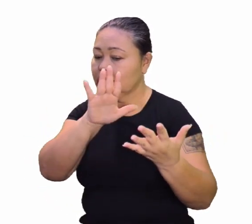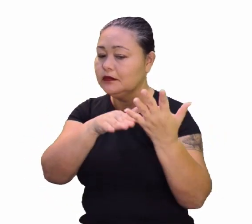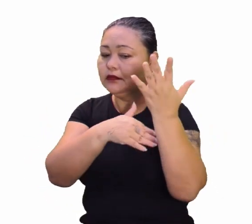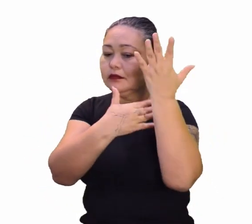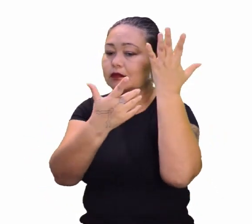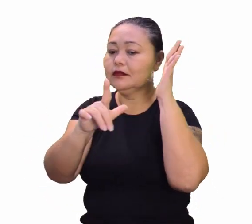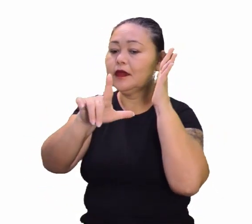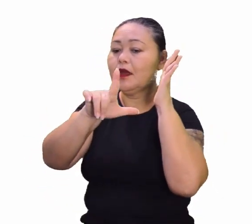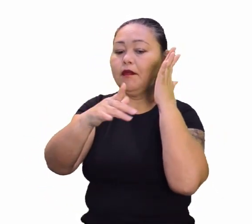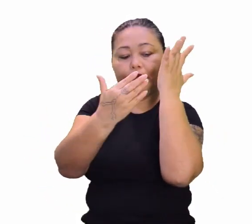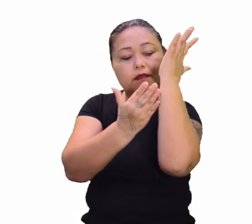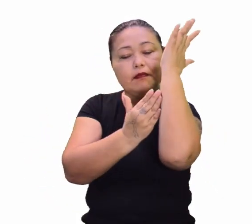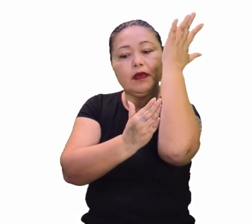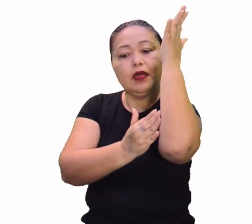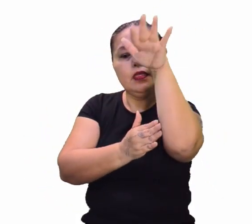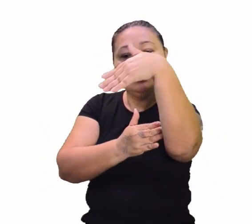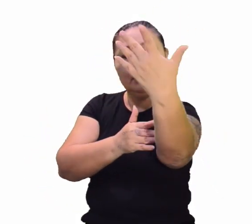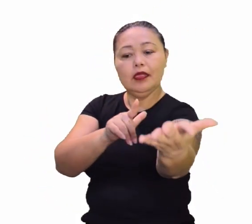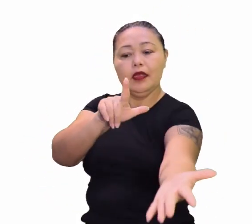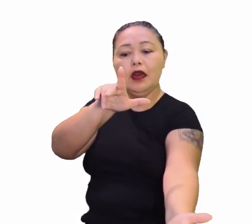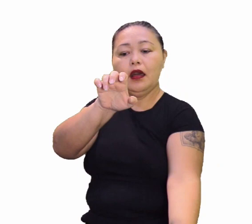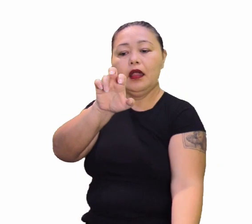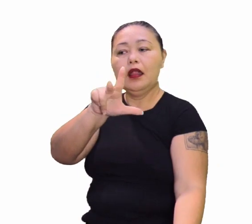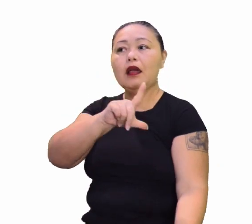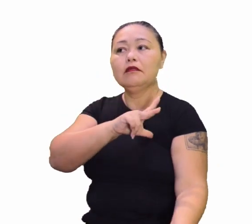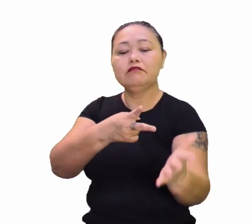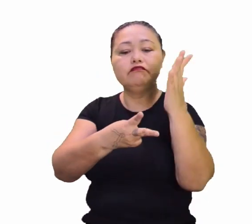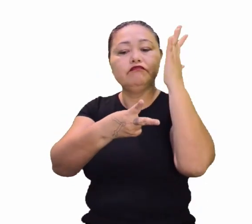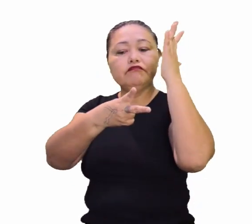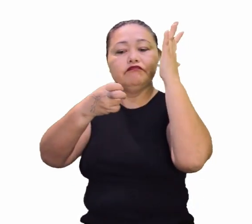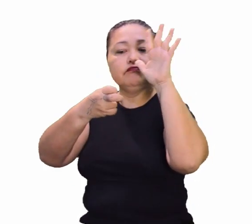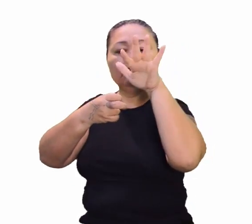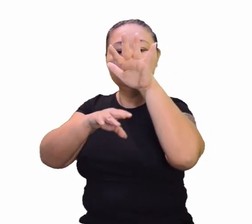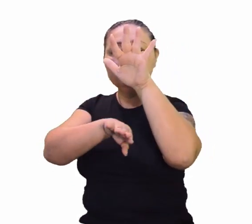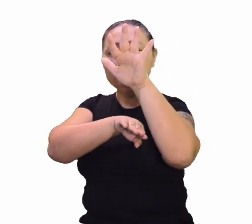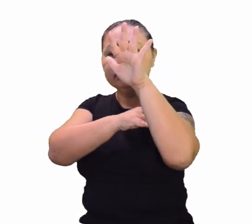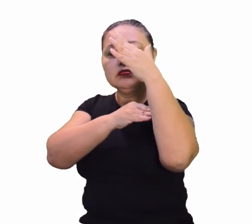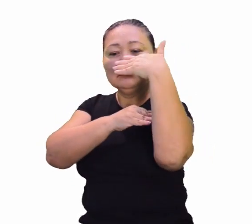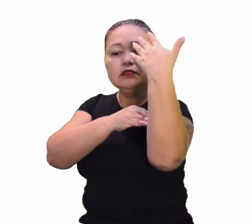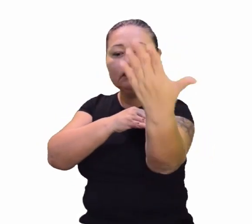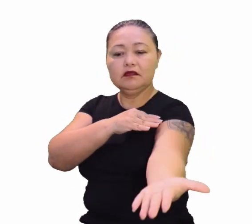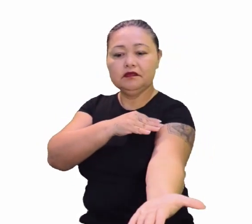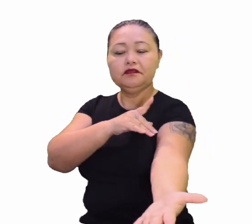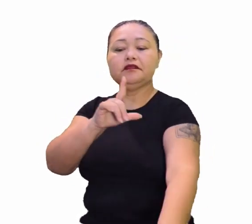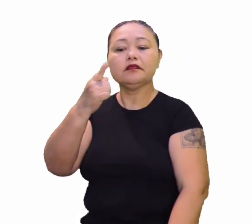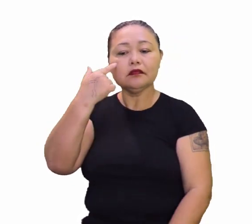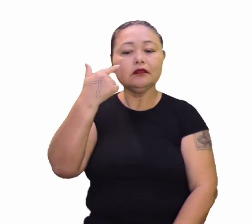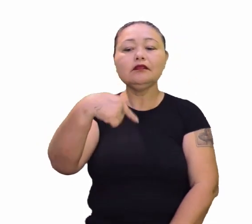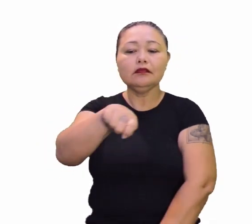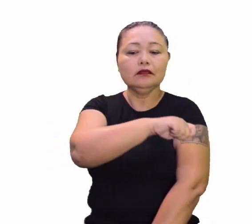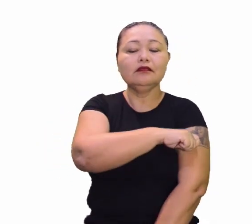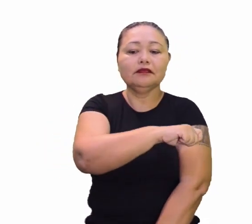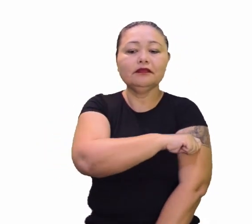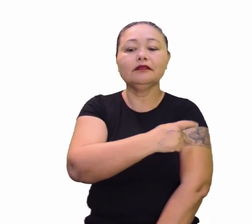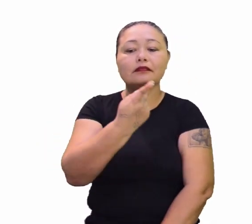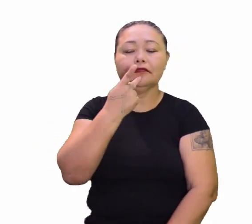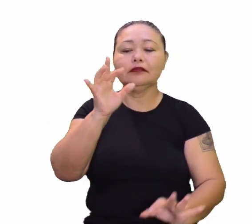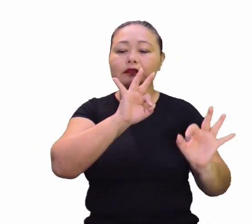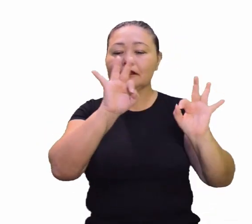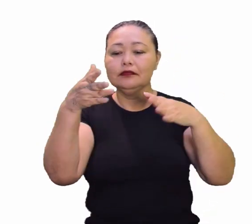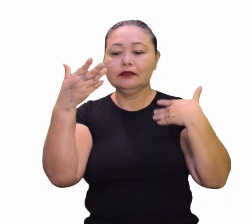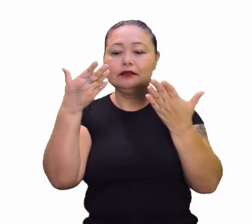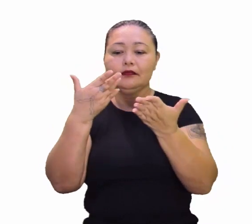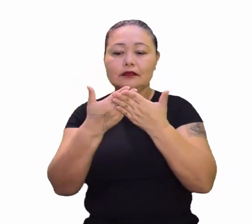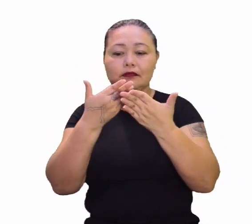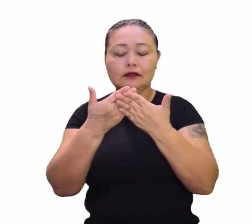de lei. Exatamente. Só pode ser exploração da madeira. Fechou. E os nossos queridos alunos lembram que isso foi falado durante